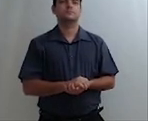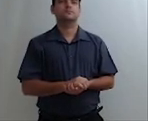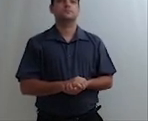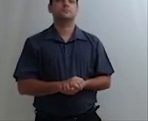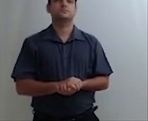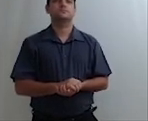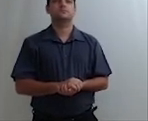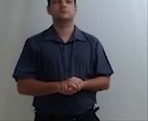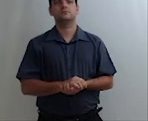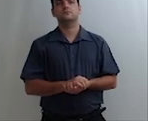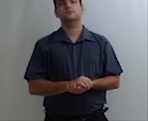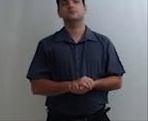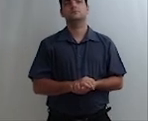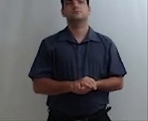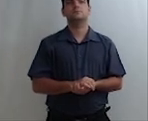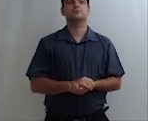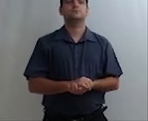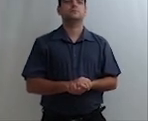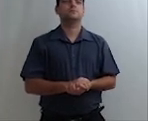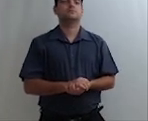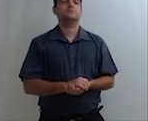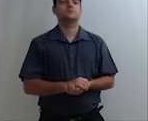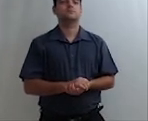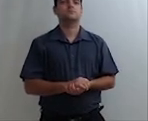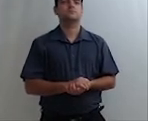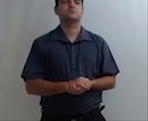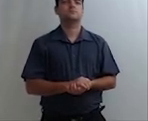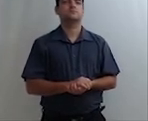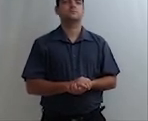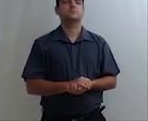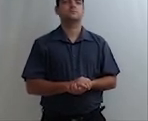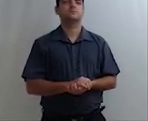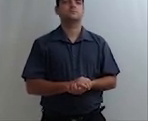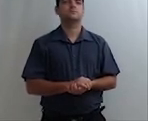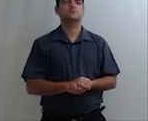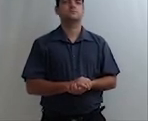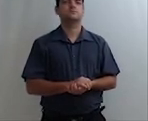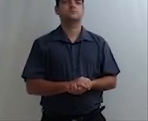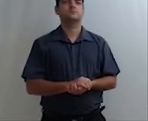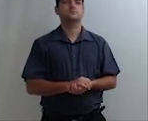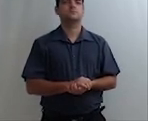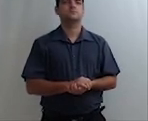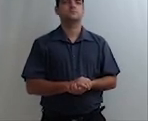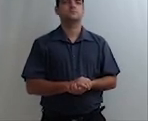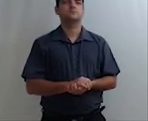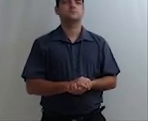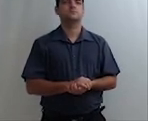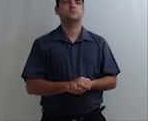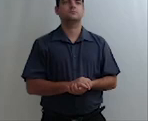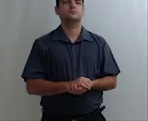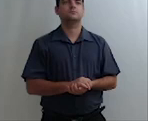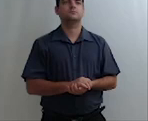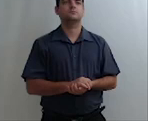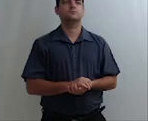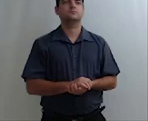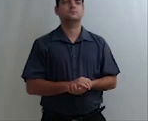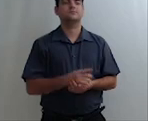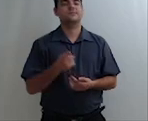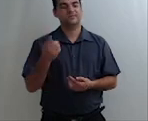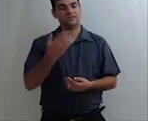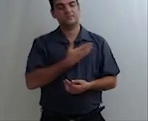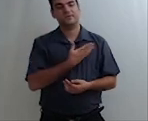D biratan Guedes muito boa tarde meu querido amigo velho conhecido do Rio de Janeiro